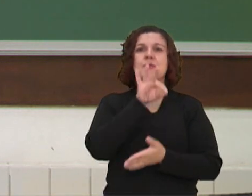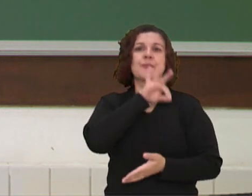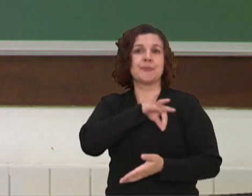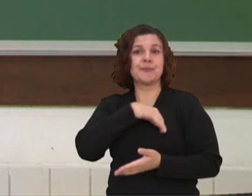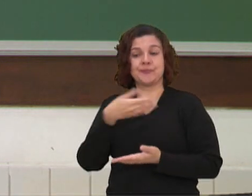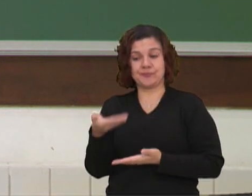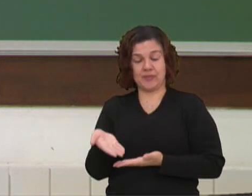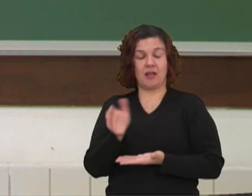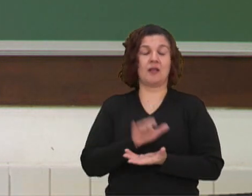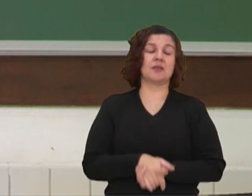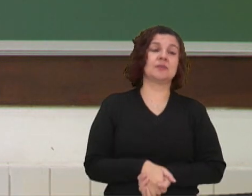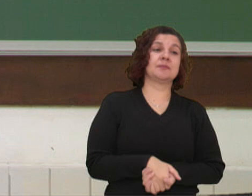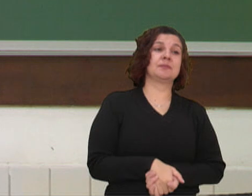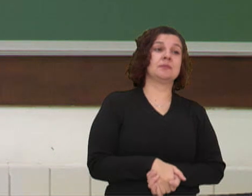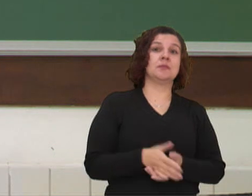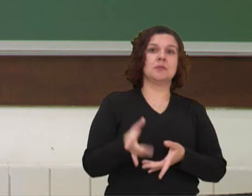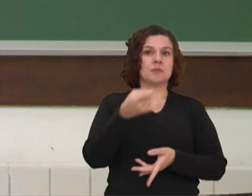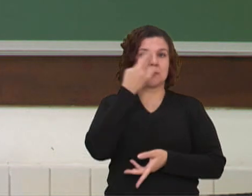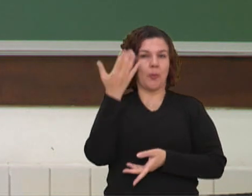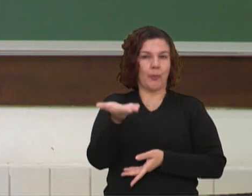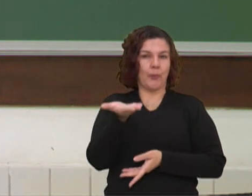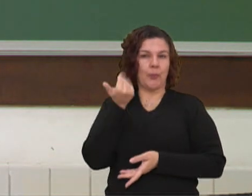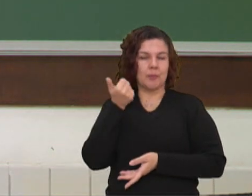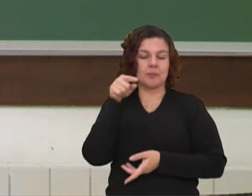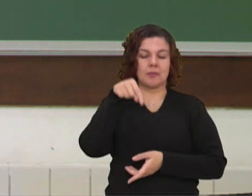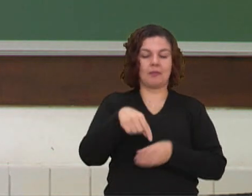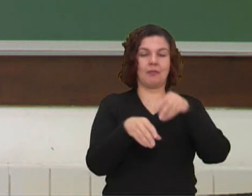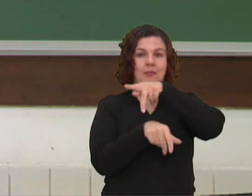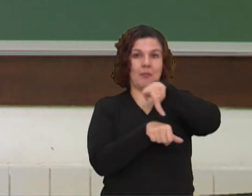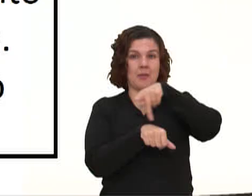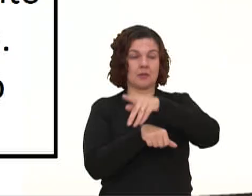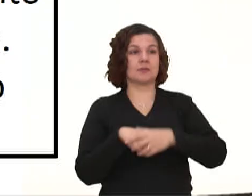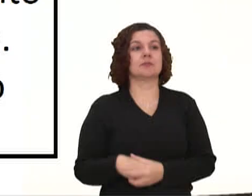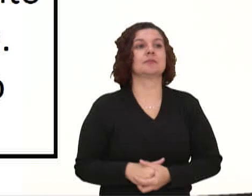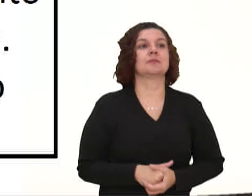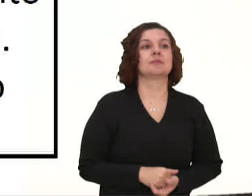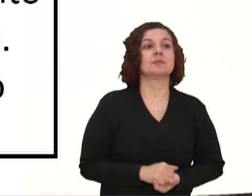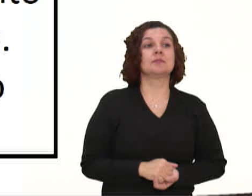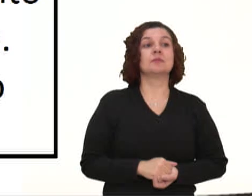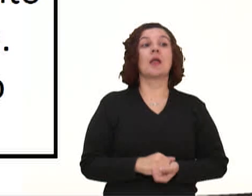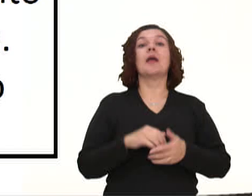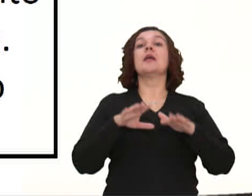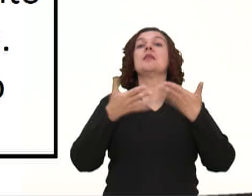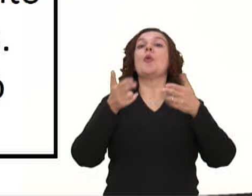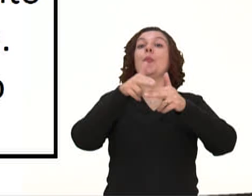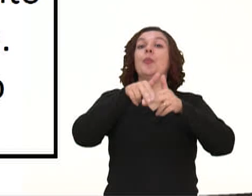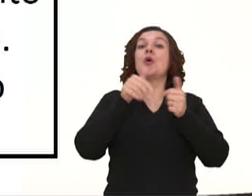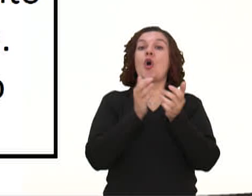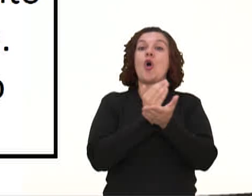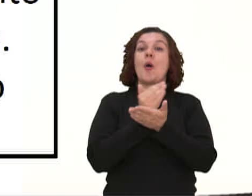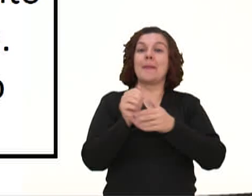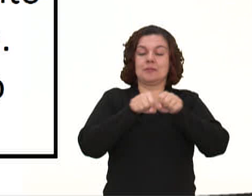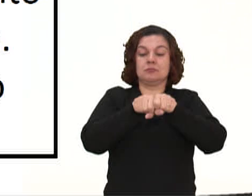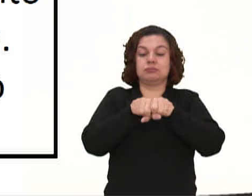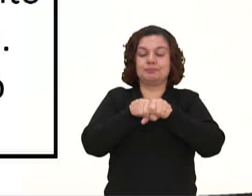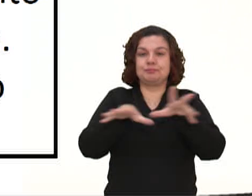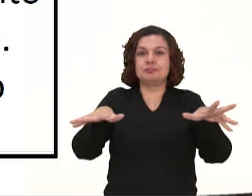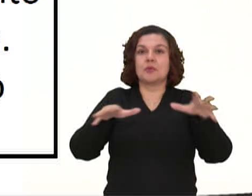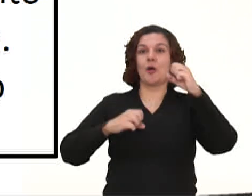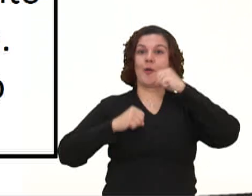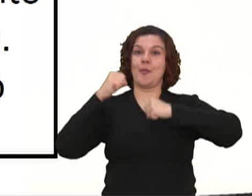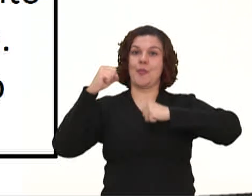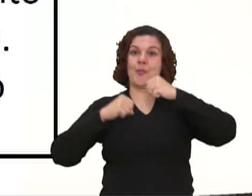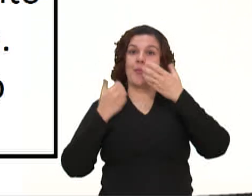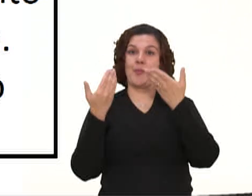Então, atraindo ali para esses países. E aí nós vamos ter o quê? A distribuição da produção. De que forma